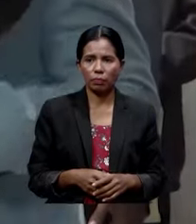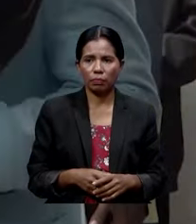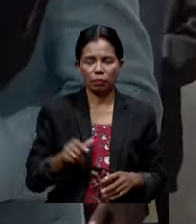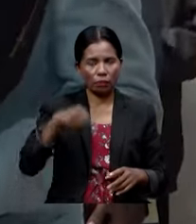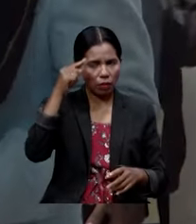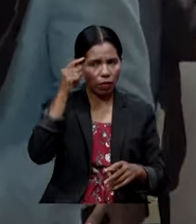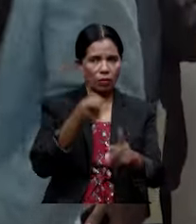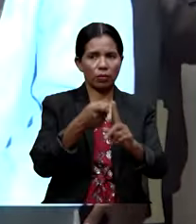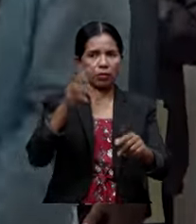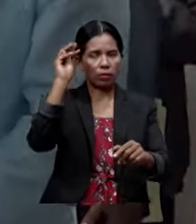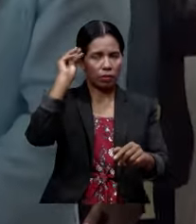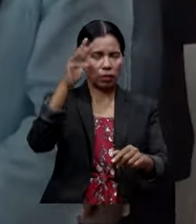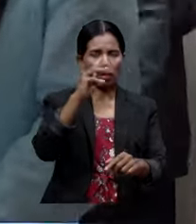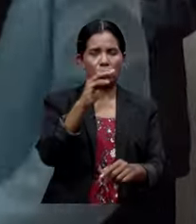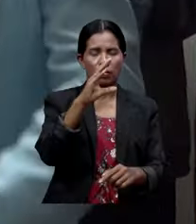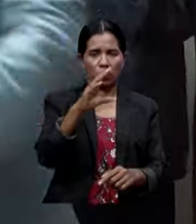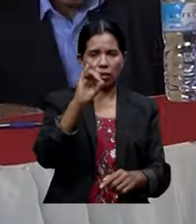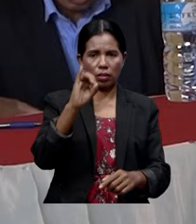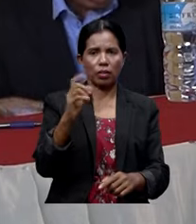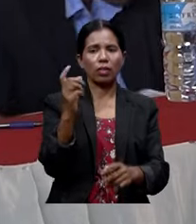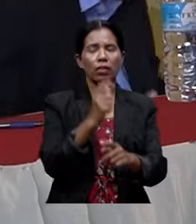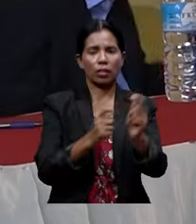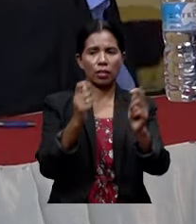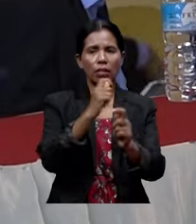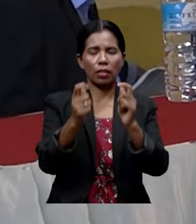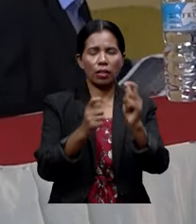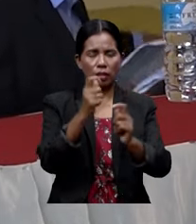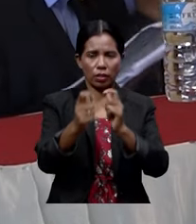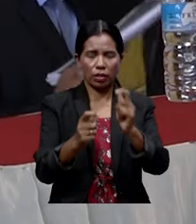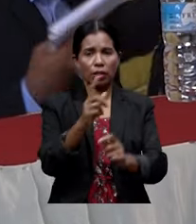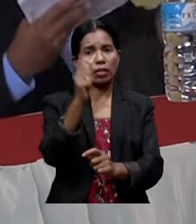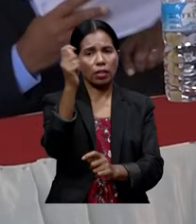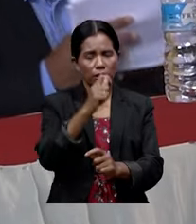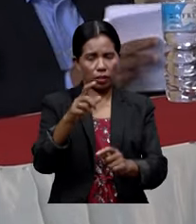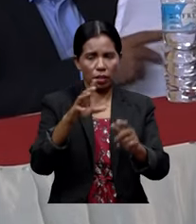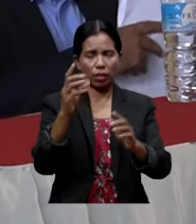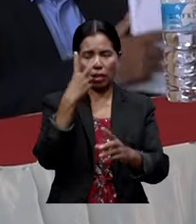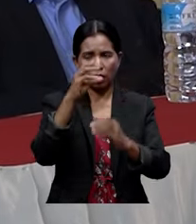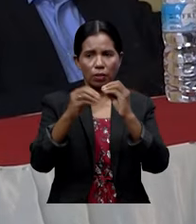Governo liga-se Ministério do Comércio na Indústria terça né, examina informação com a lei número